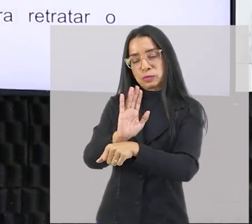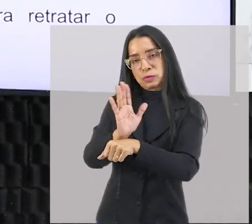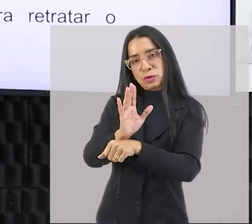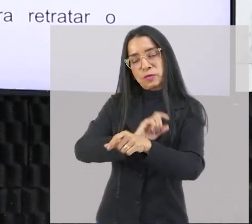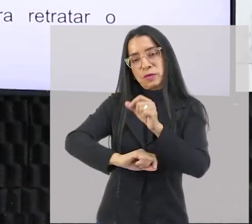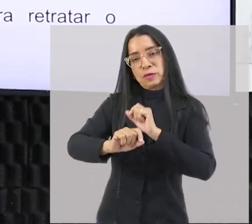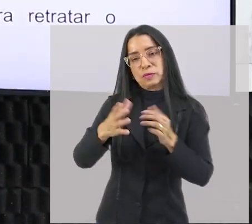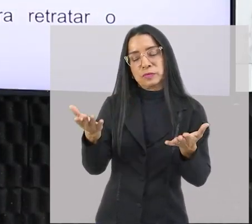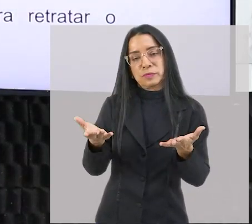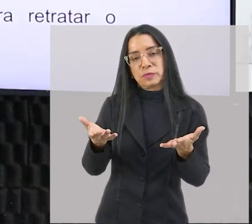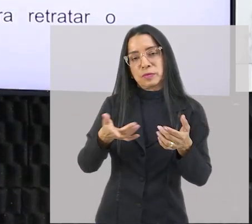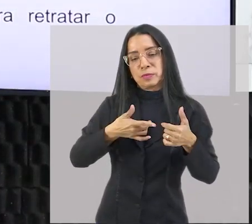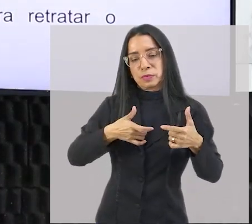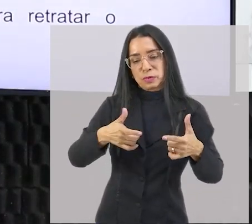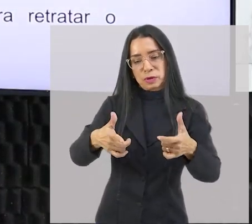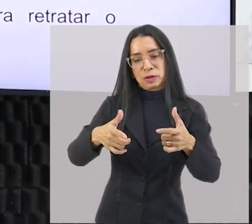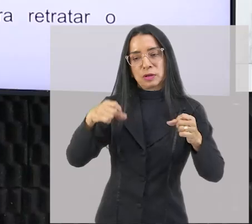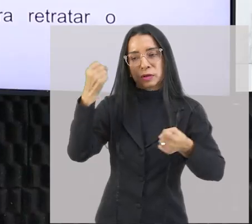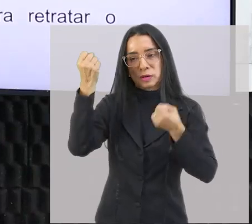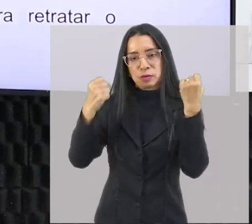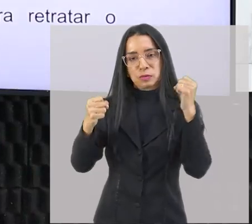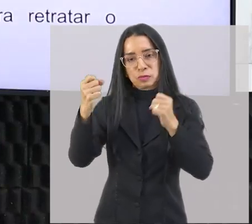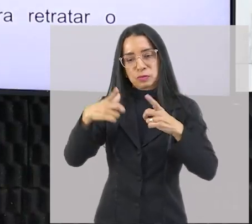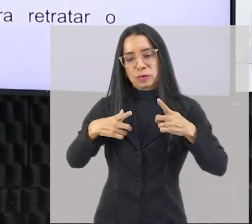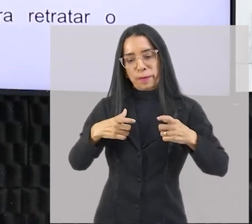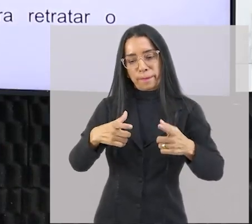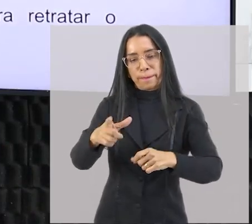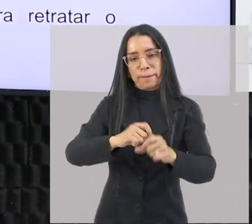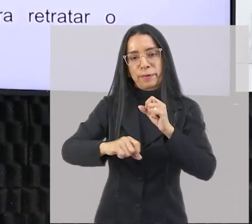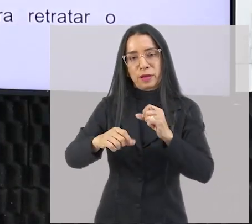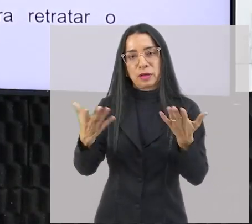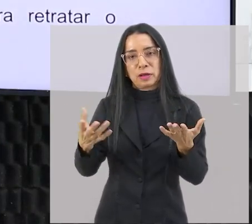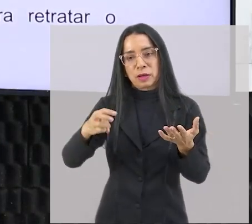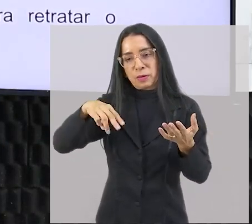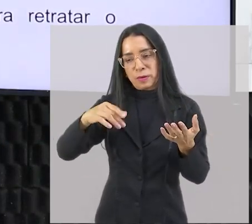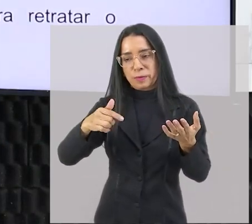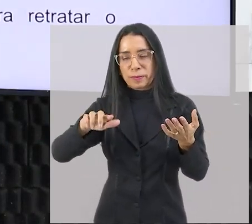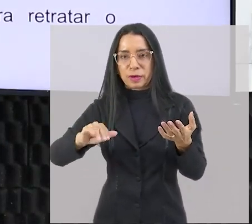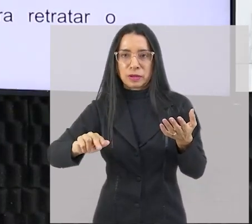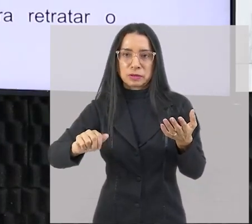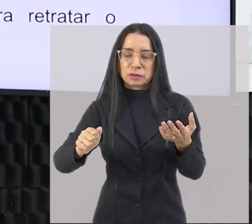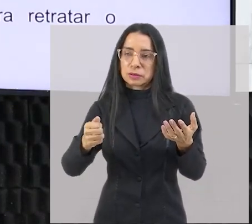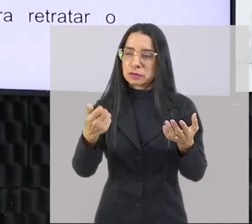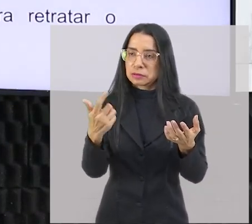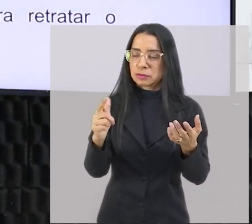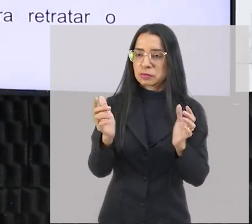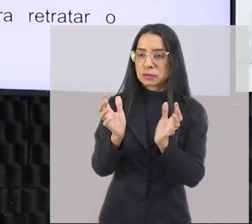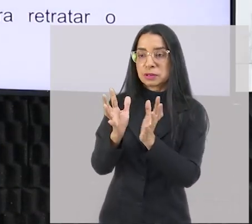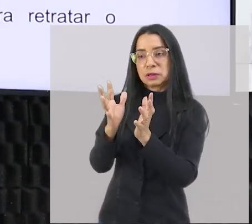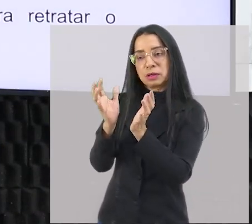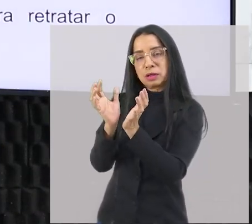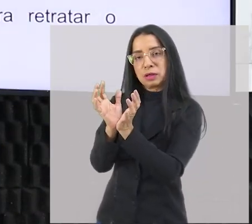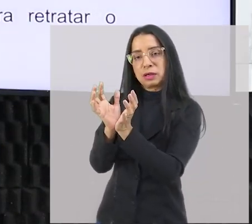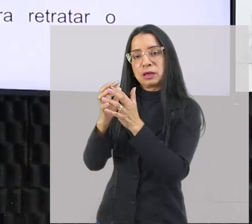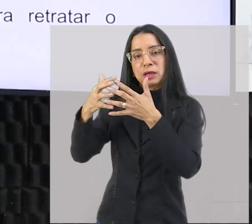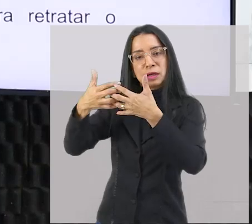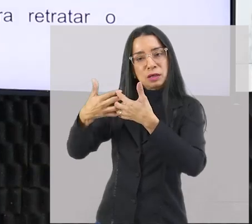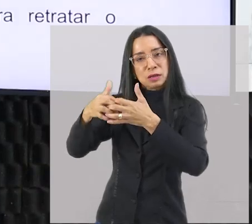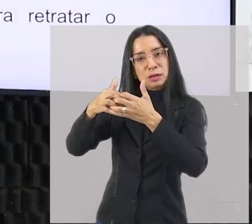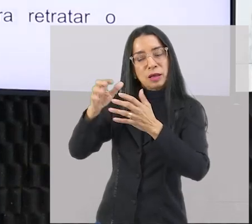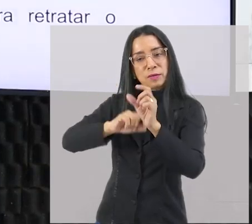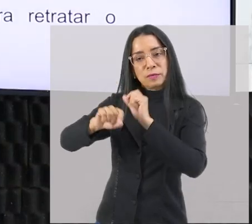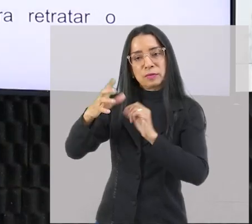né? A indústria bélica produzida em grande quantidade é uma máquina acéfala, sem cérebro, que produz material para